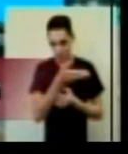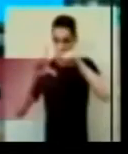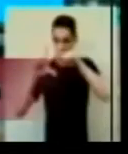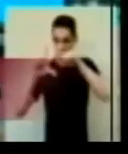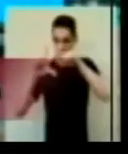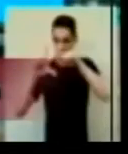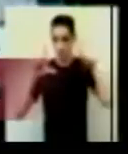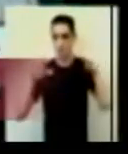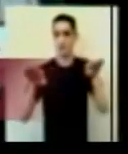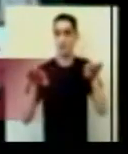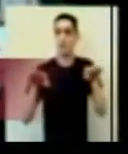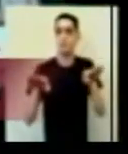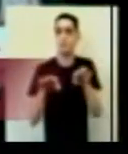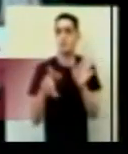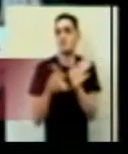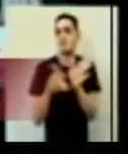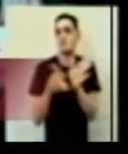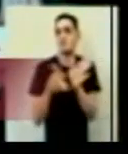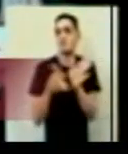ocupação